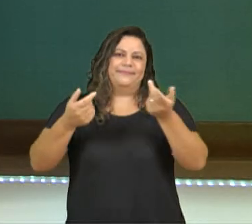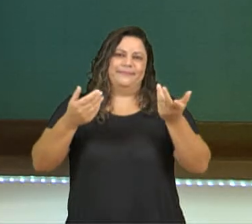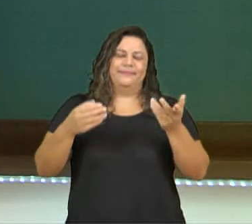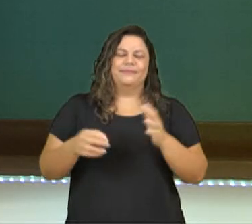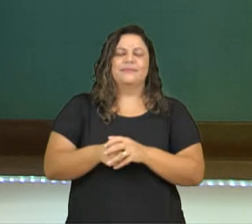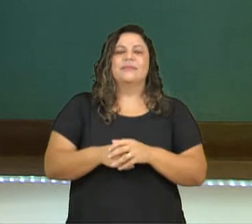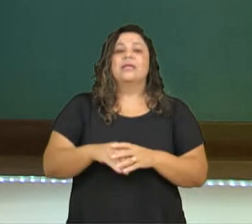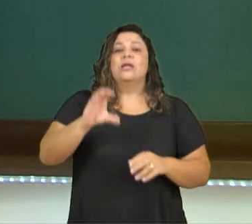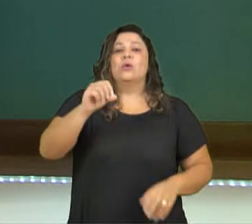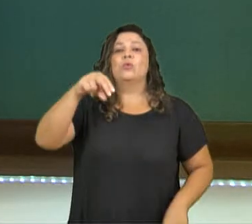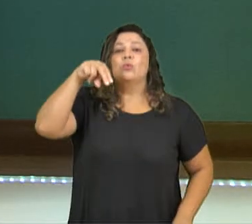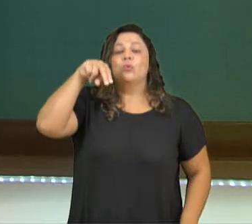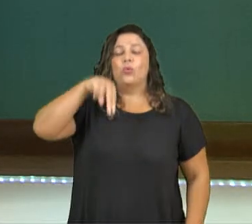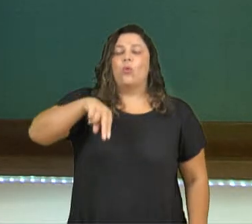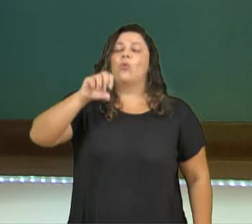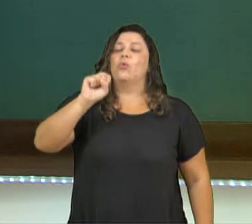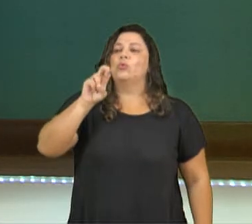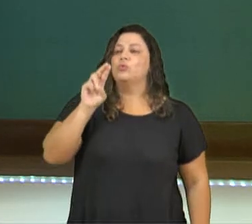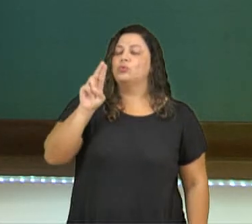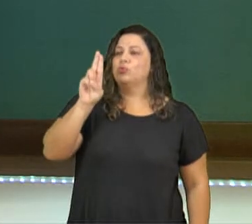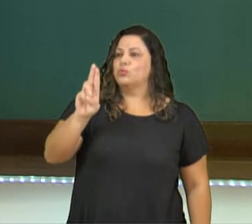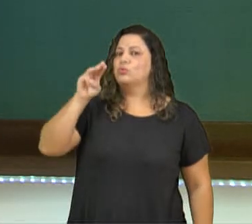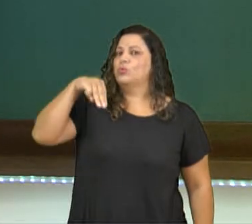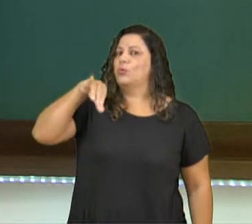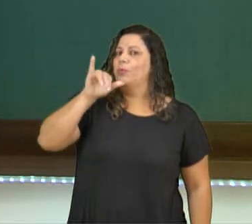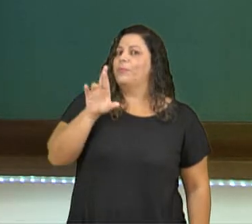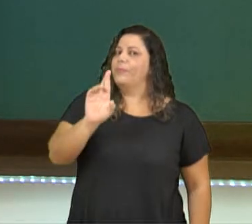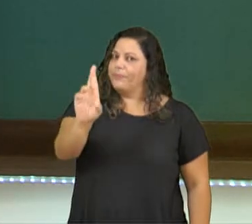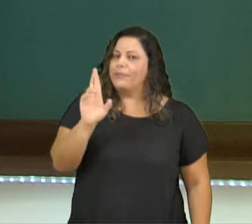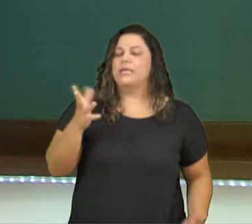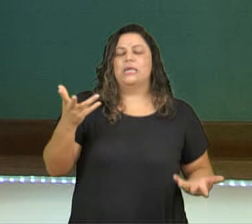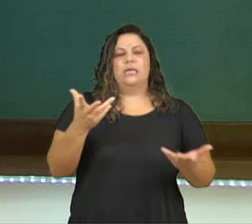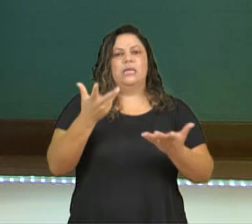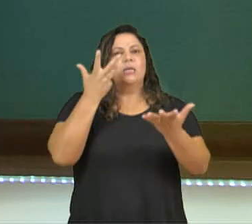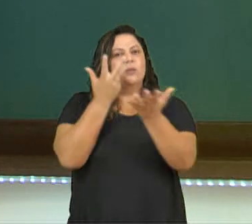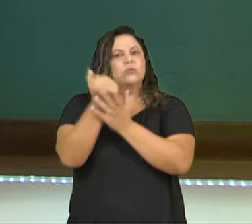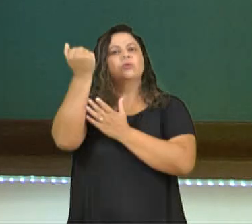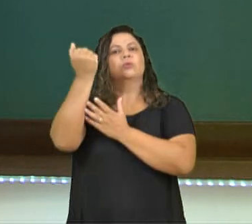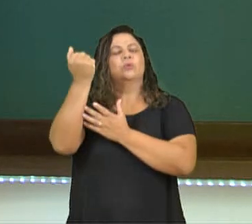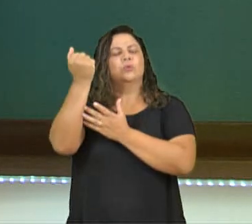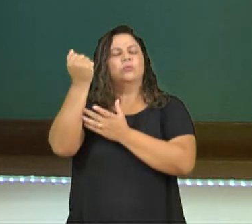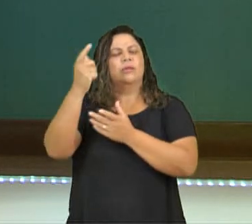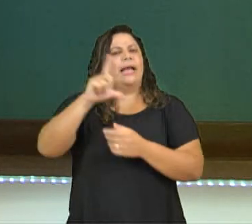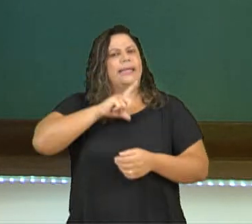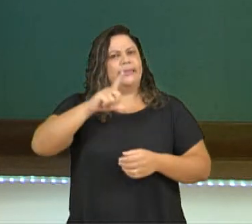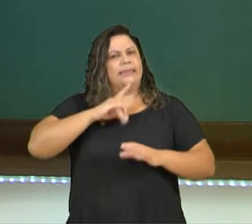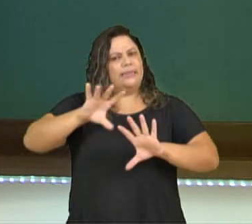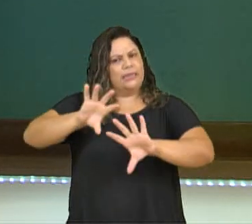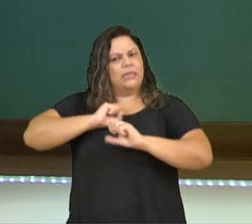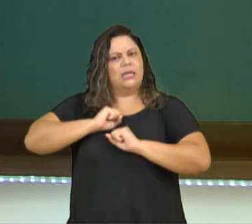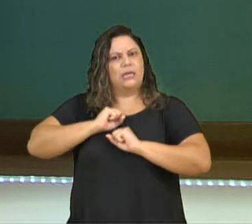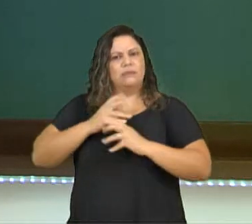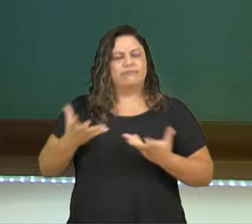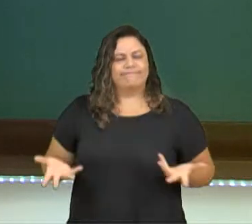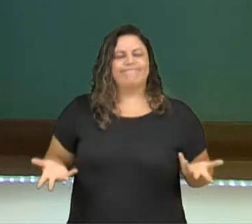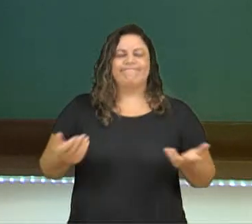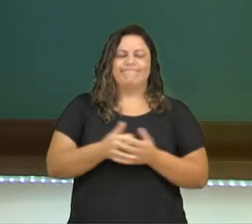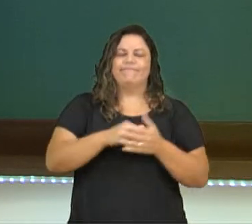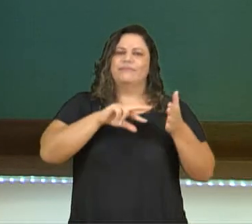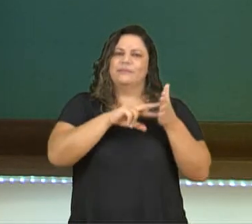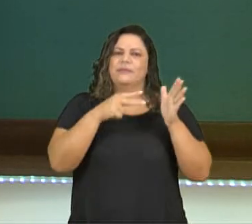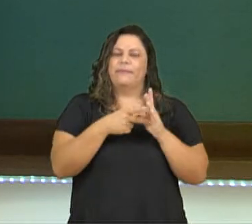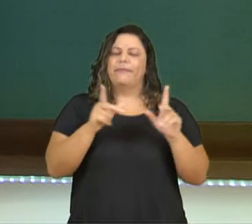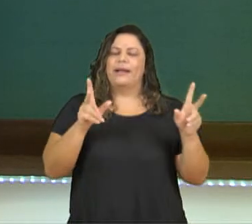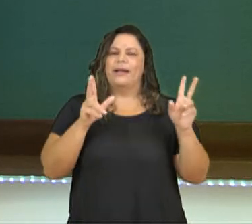Então, consumir está falando em ingerir, o ato de você adquirir. Então, são palavras que estão sinônimos. Então, coisas